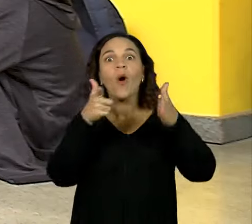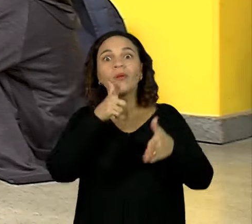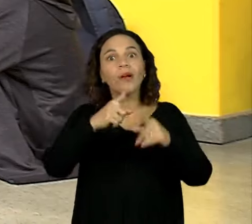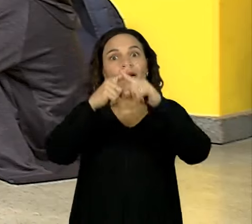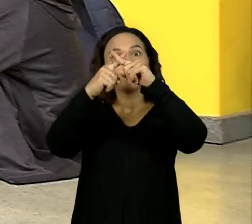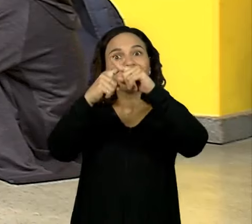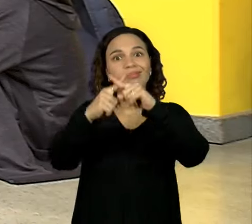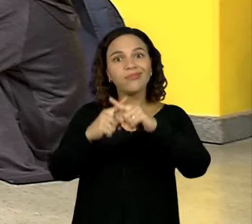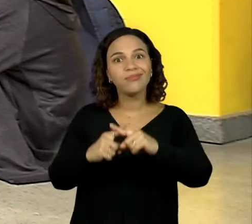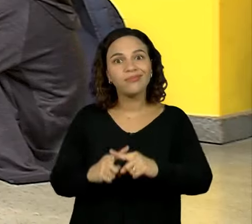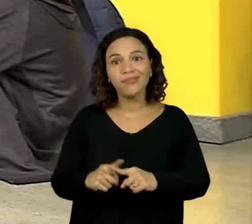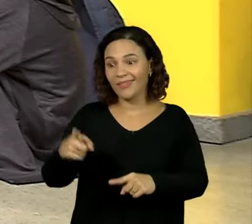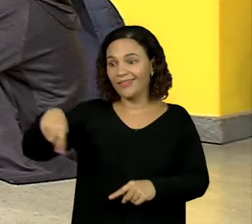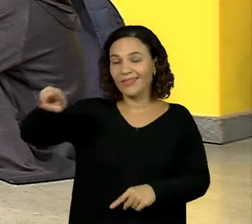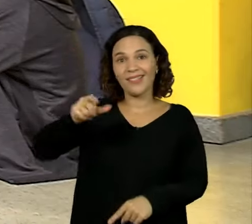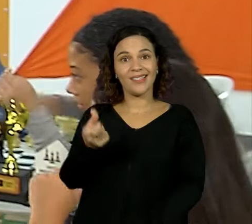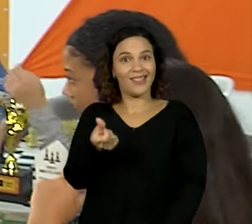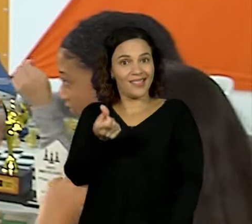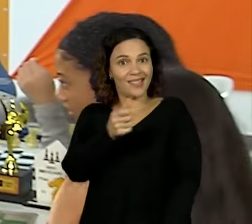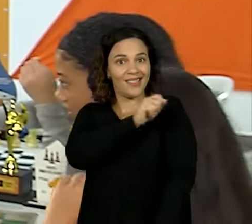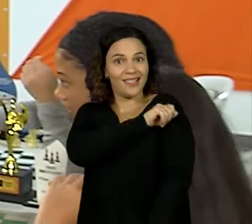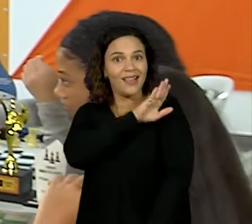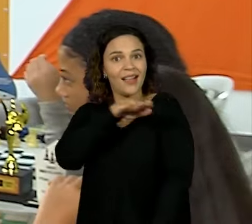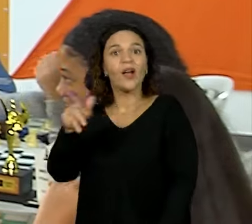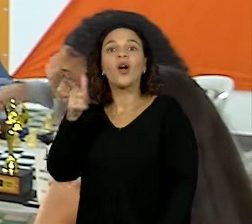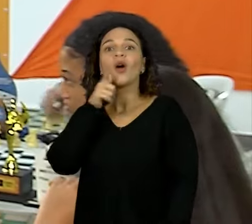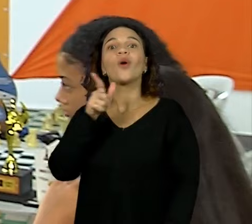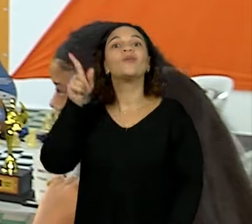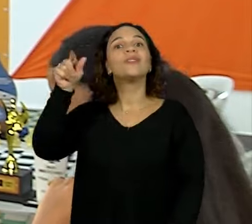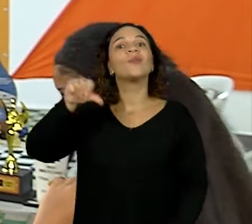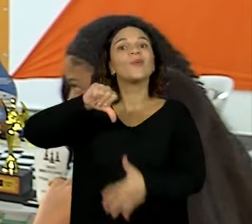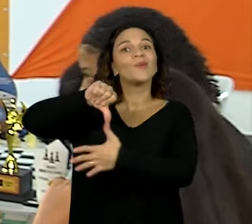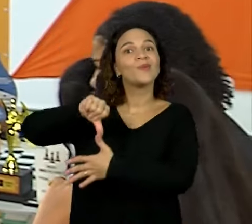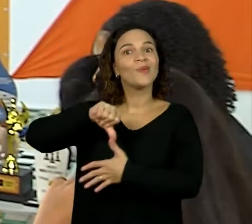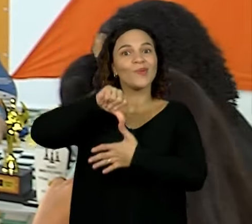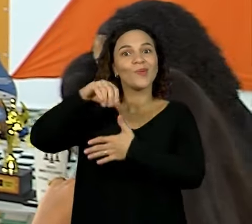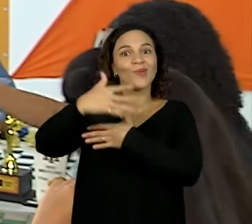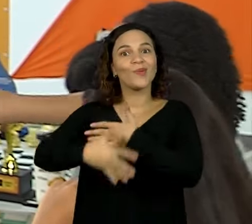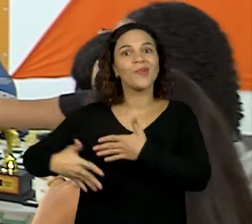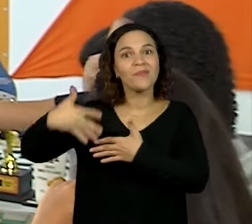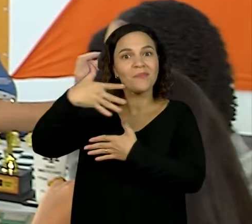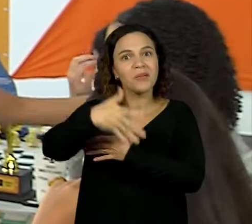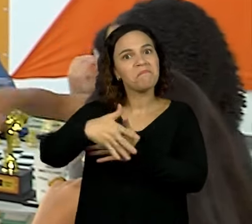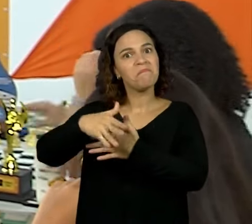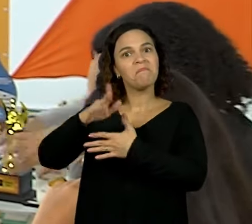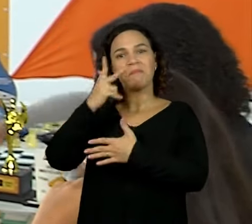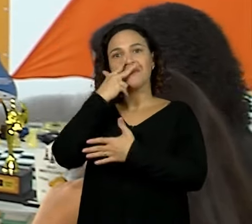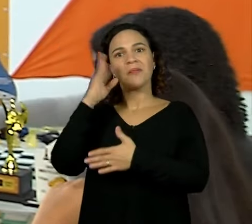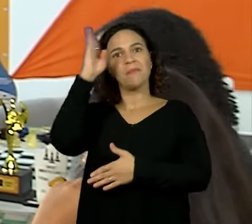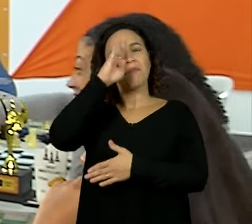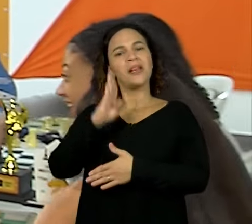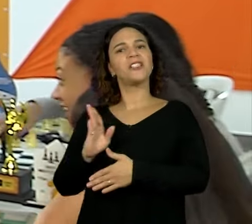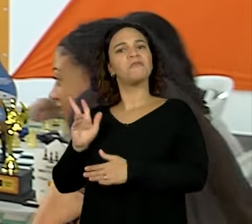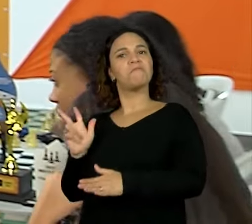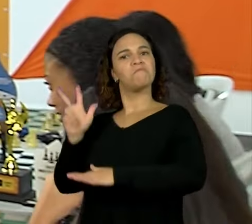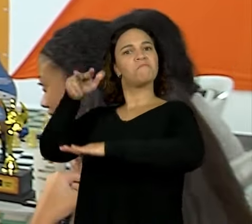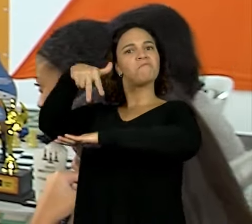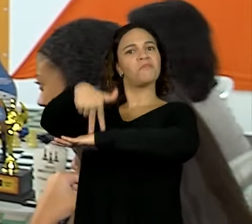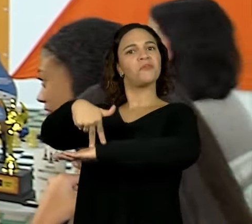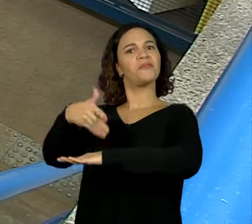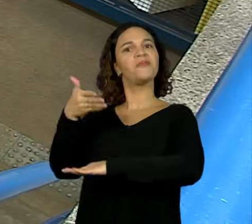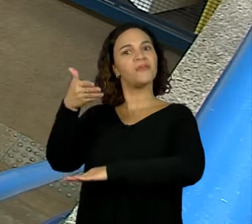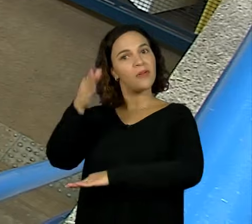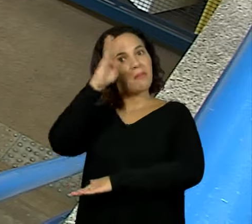e esses 6 alunos do CEL foram para o Campeonato Sul-Americano, ou seja, representaram o Brasil, fizeram parte da